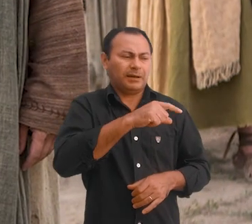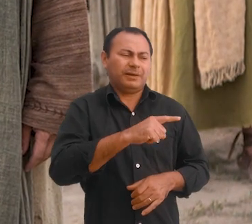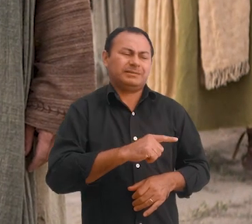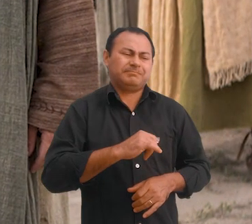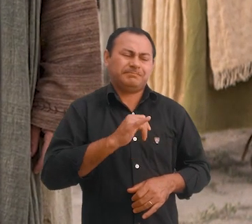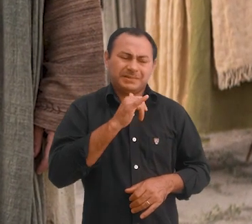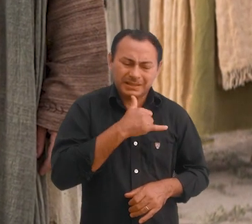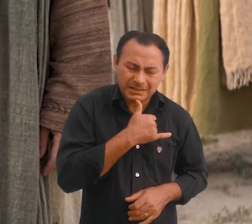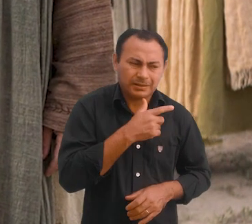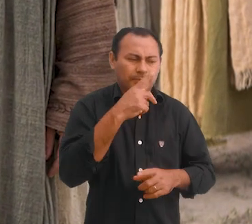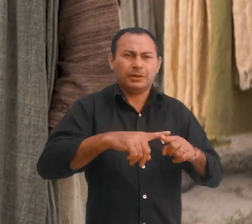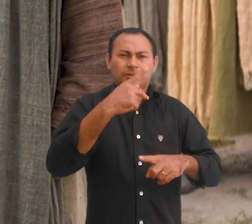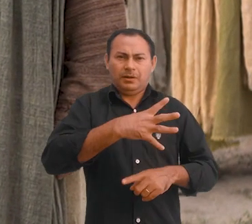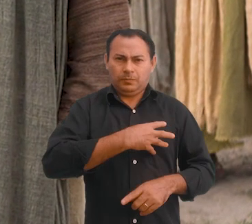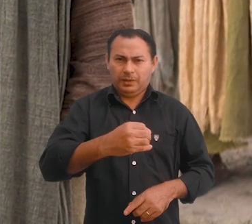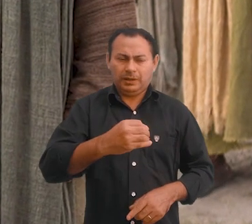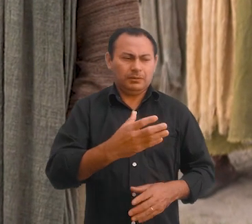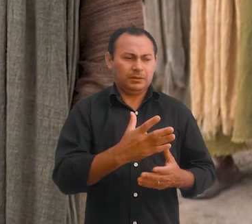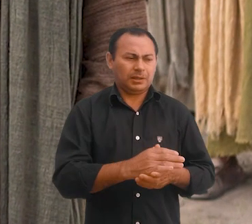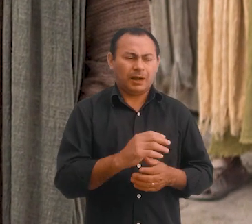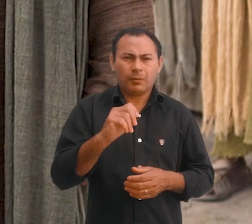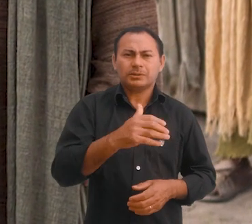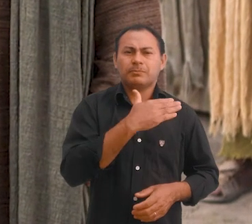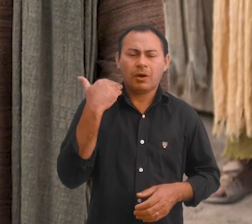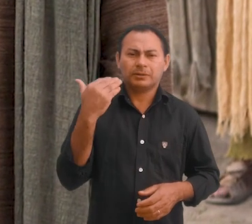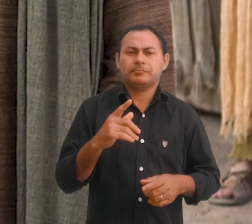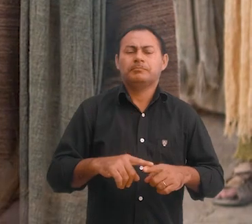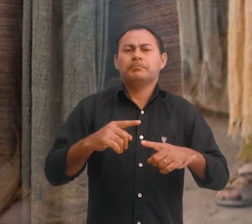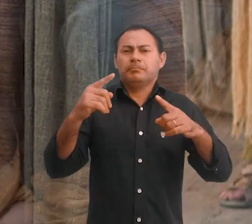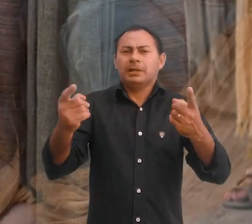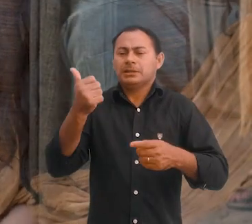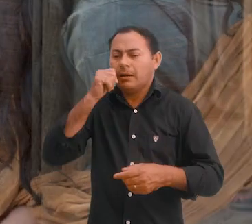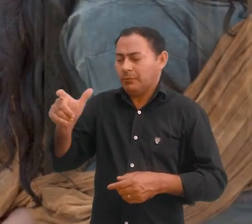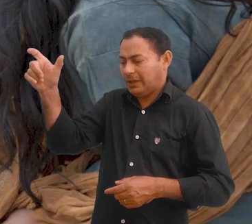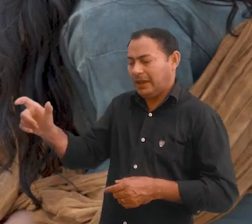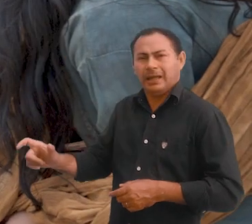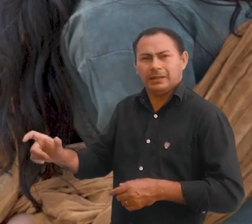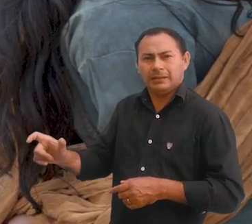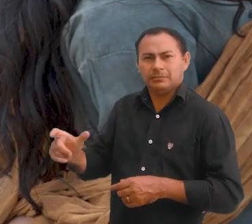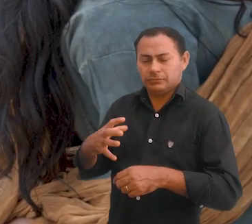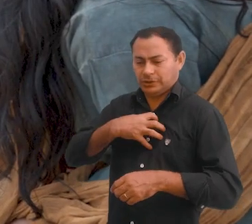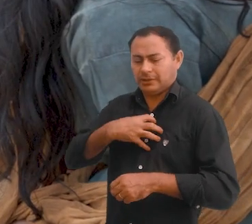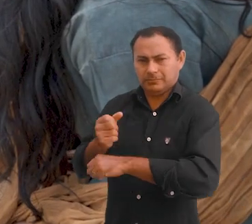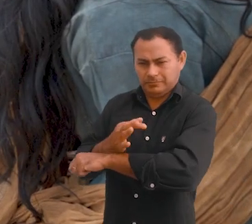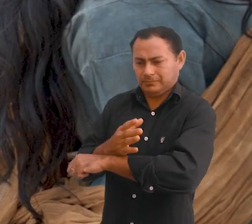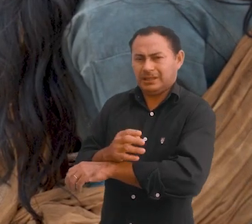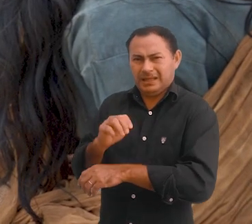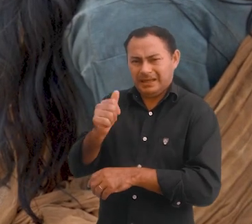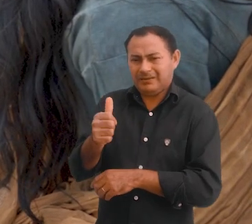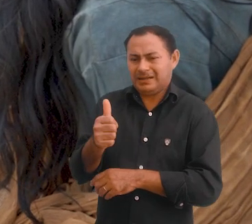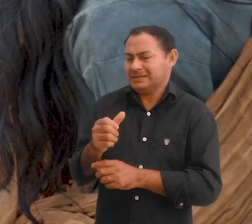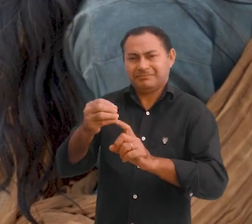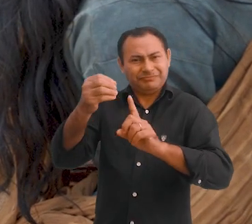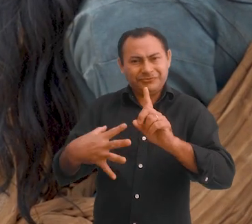seu coração estava partido, porque sua filhinha estava morrendo. Mas e a mulher? O seu estado